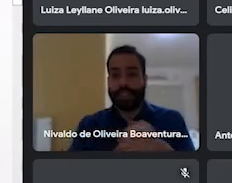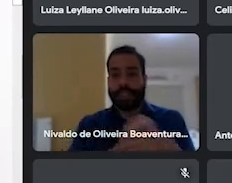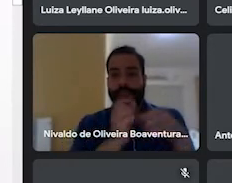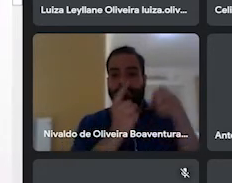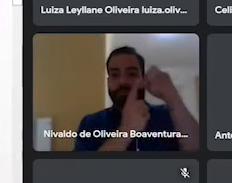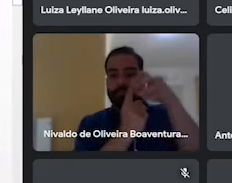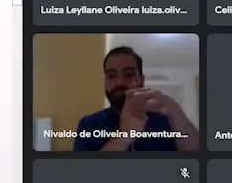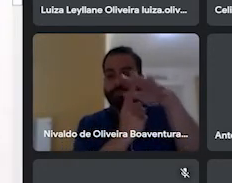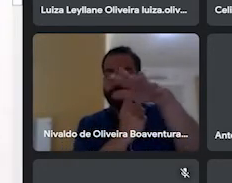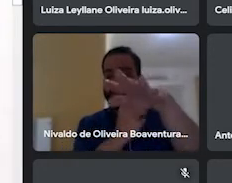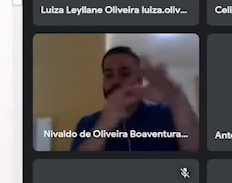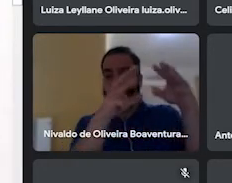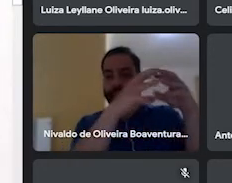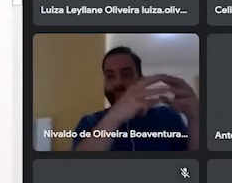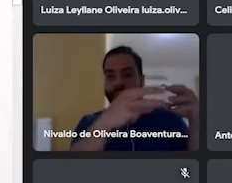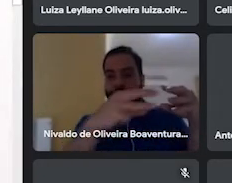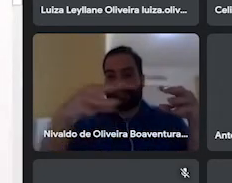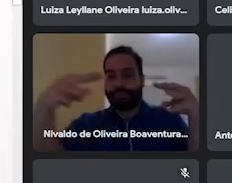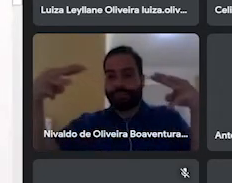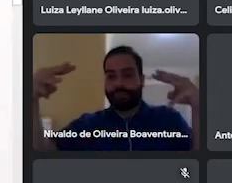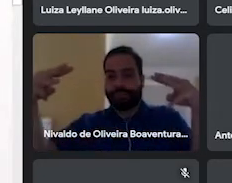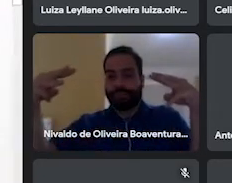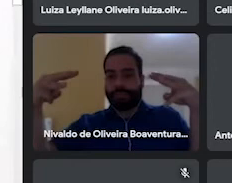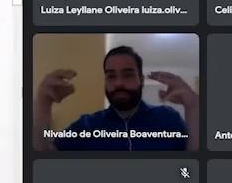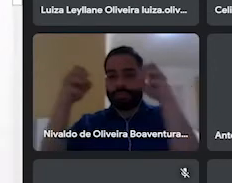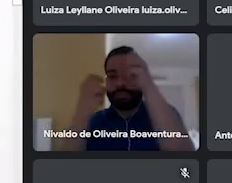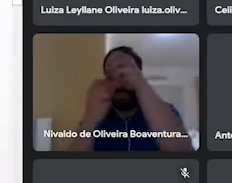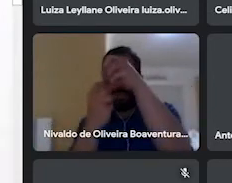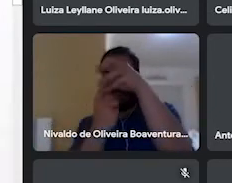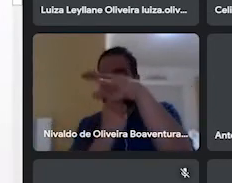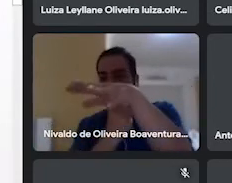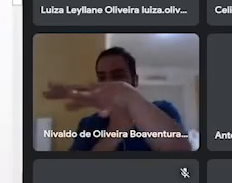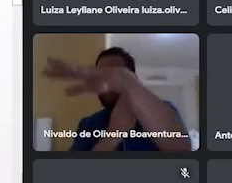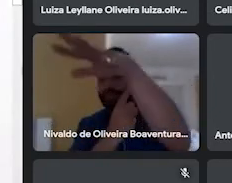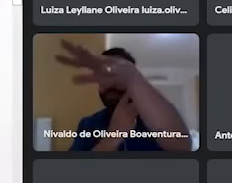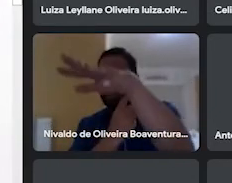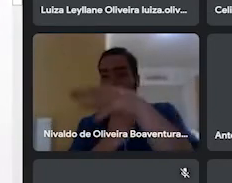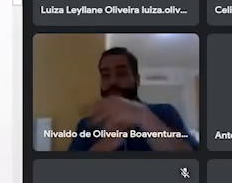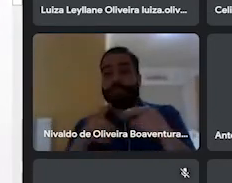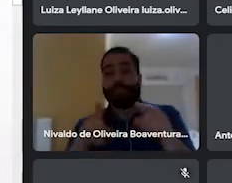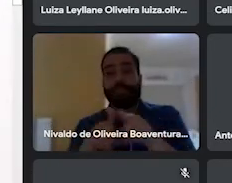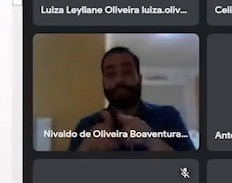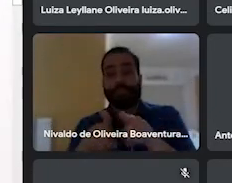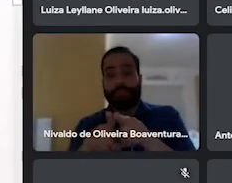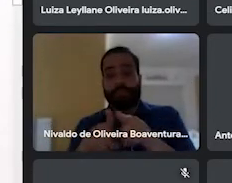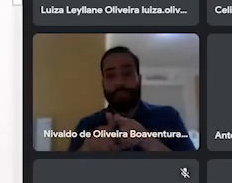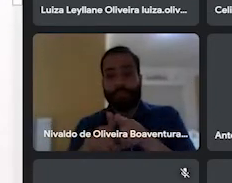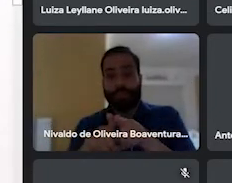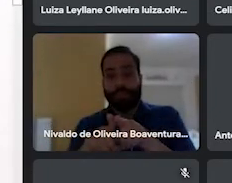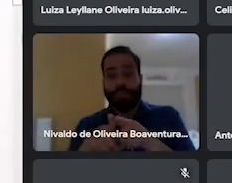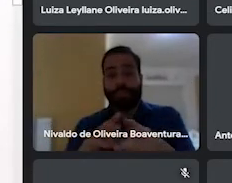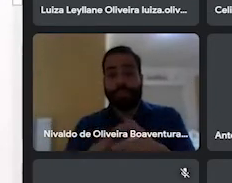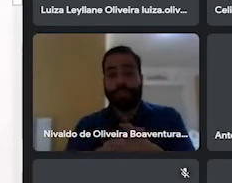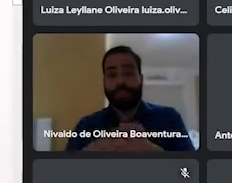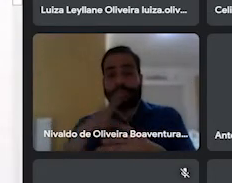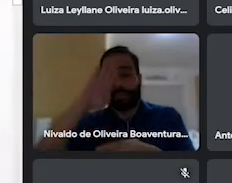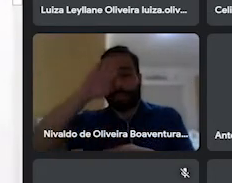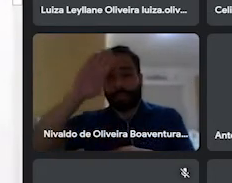transmissão, na distribuição e, principalmente, que